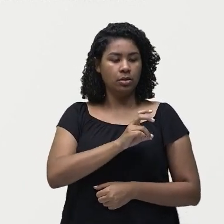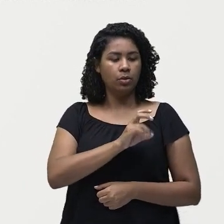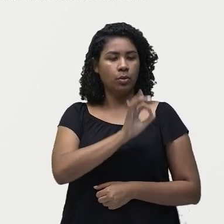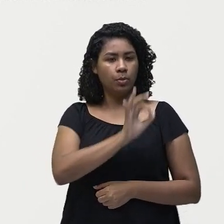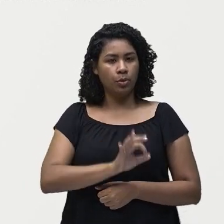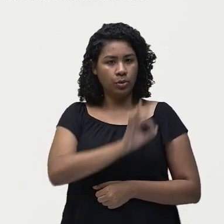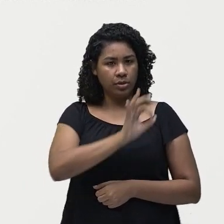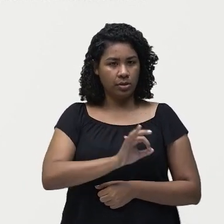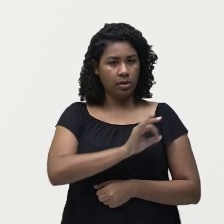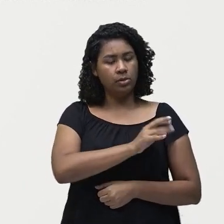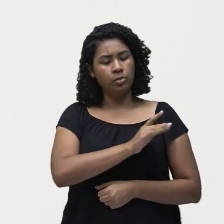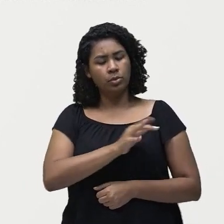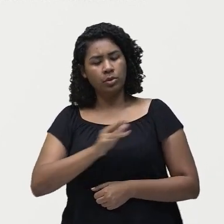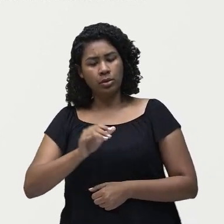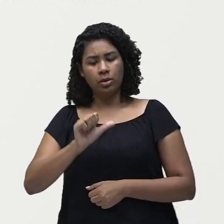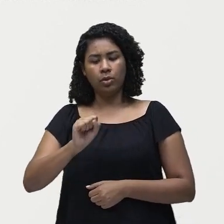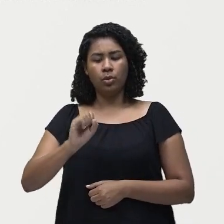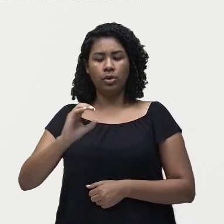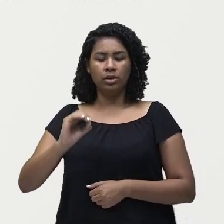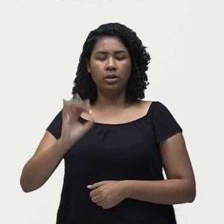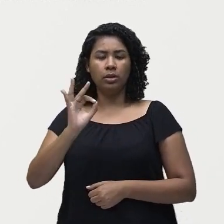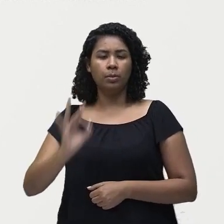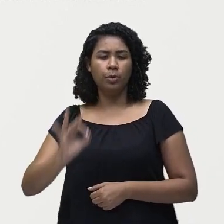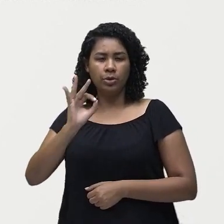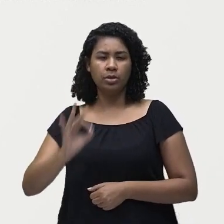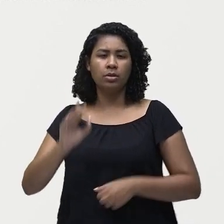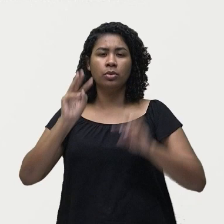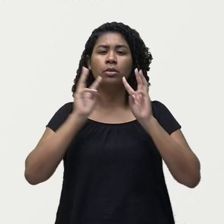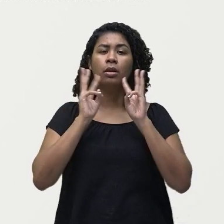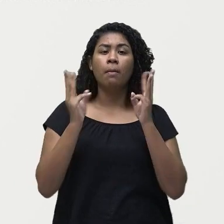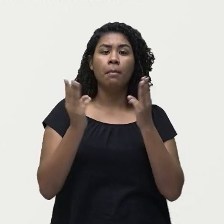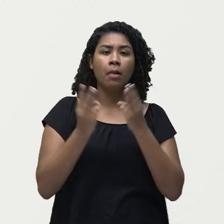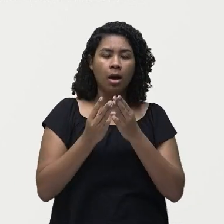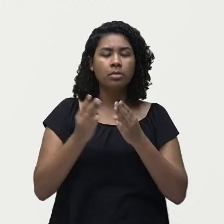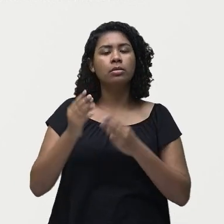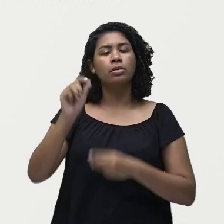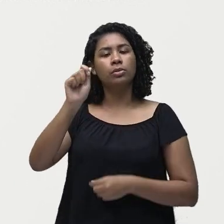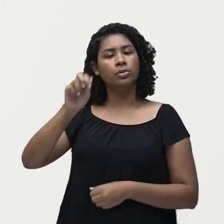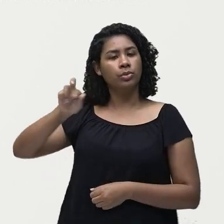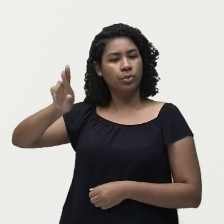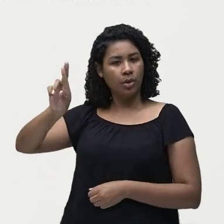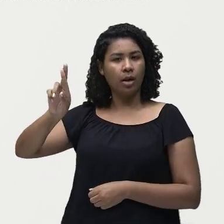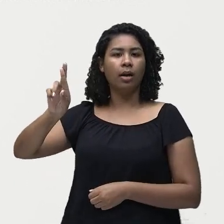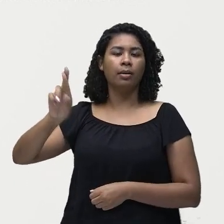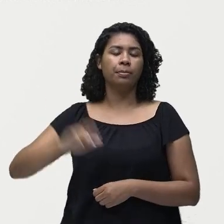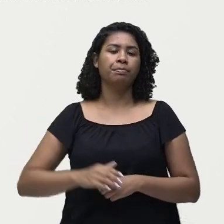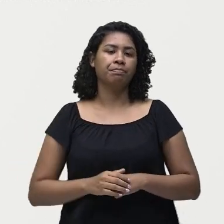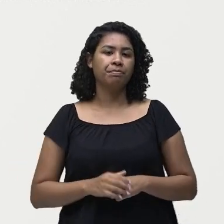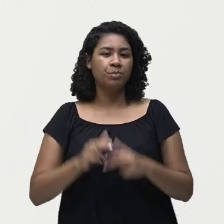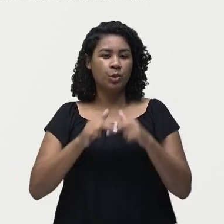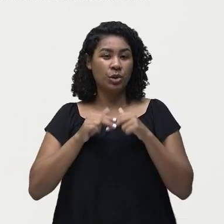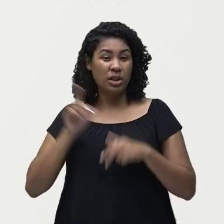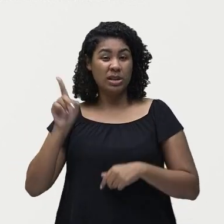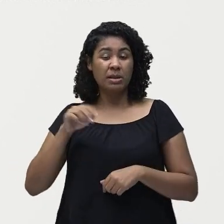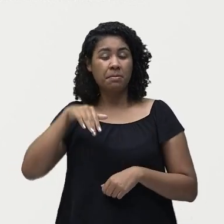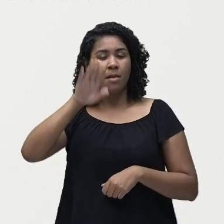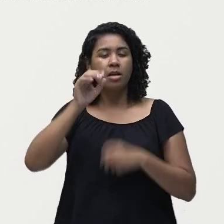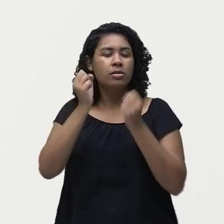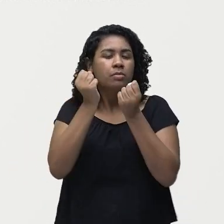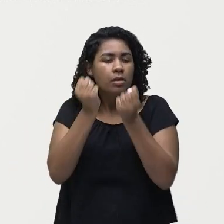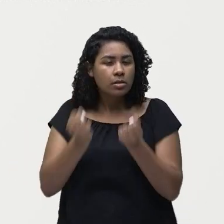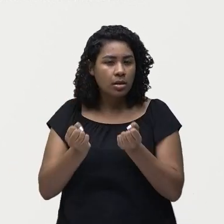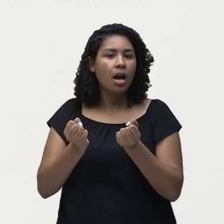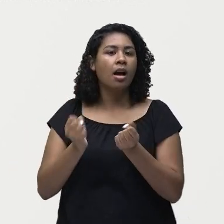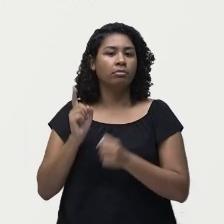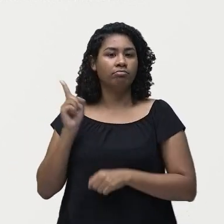da massa do ar do planeta, né? Por isso que eu falei para vocês que ela é mais densa, a concentração de gases está bem